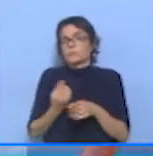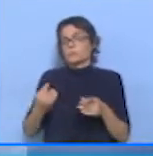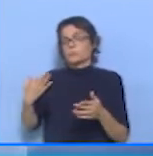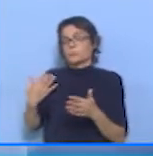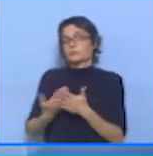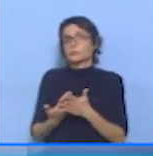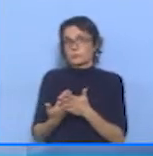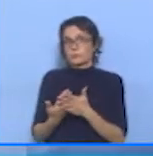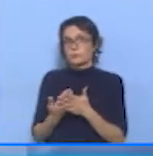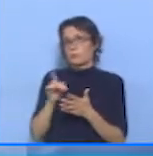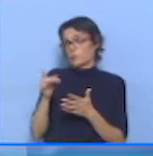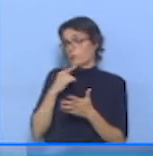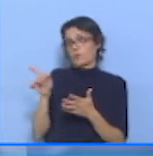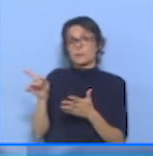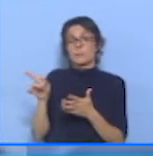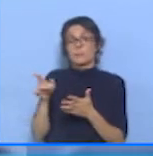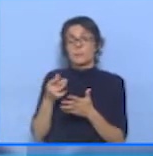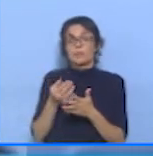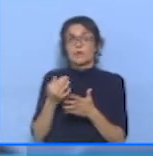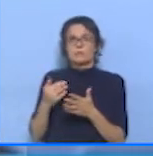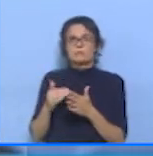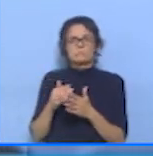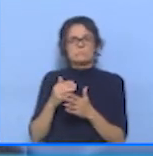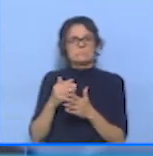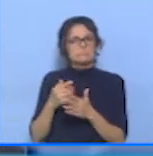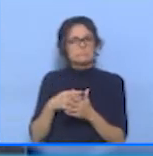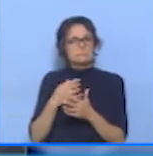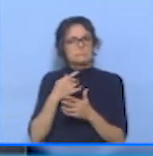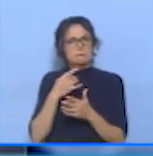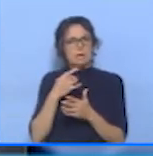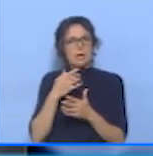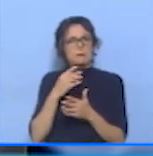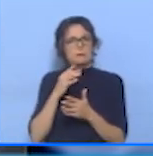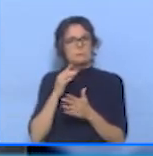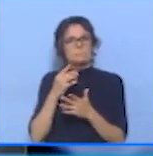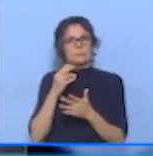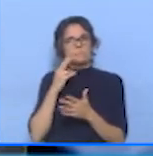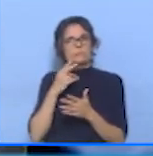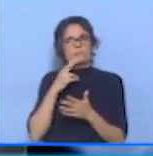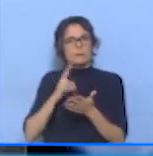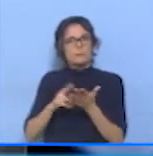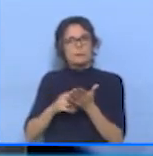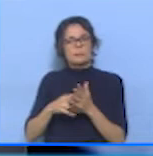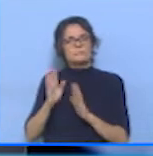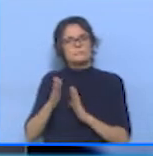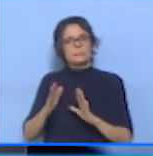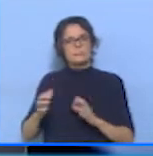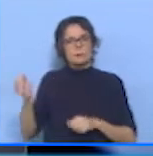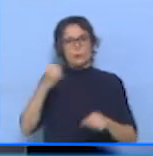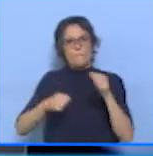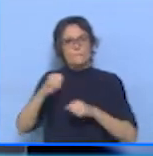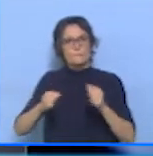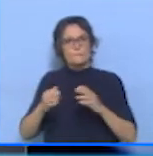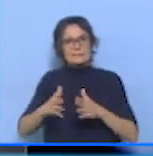tempos, como o Francisco referia, tem vindo a crescer a sensação de que é preciso uma mobilização crescente e que já é em termos